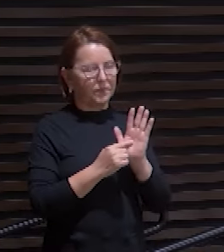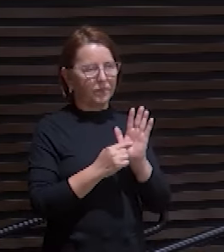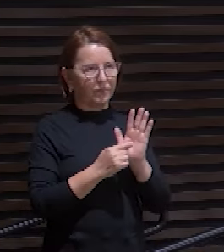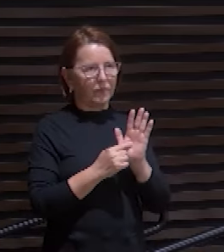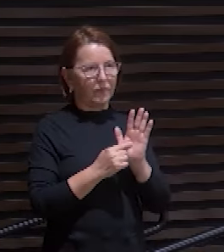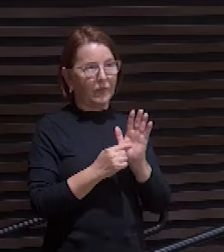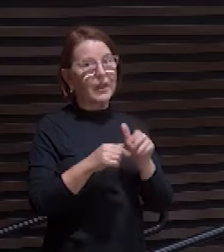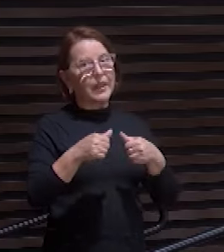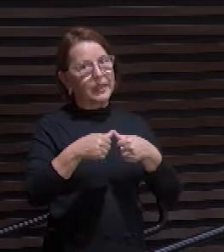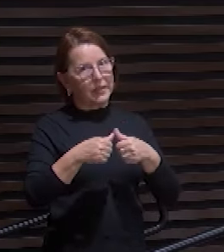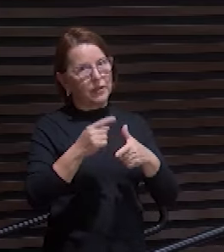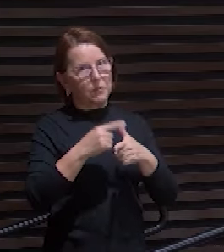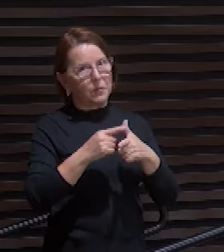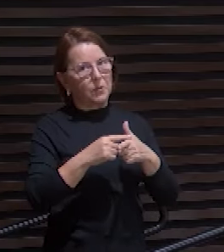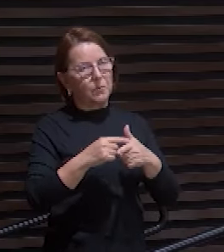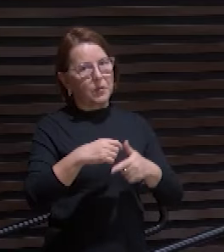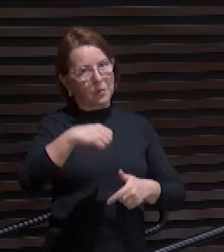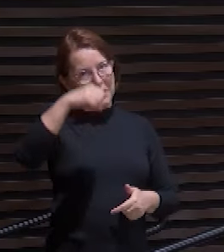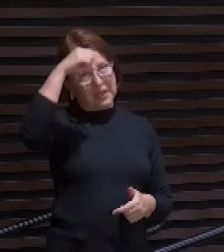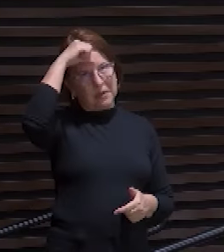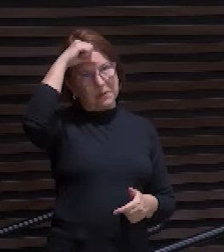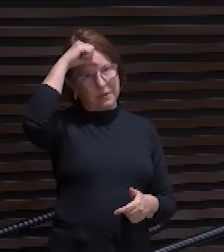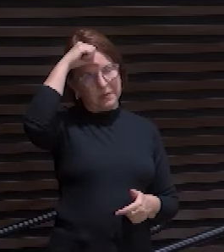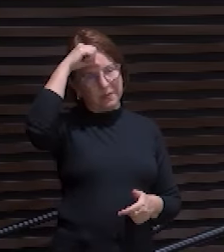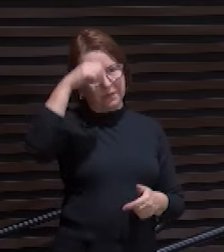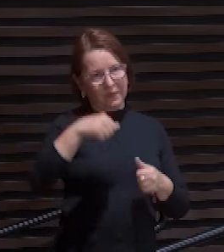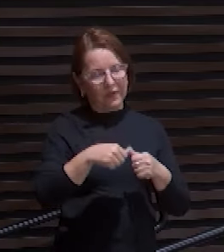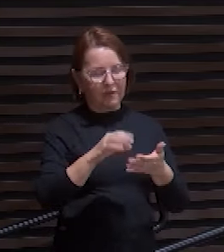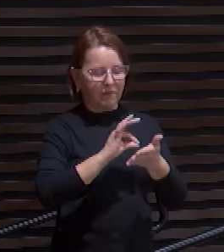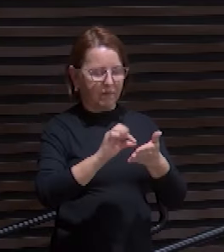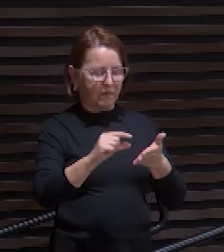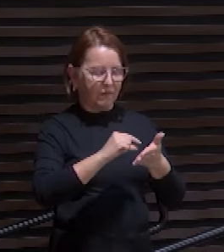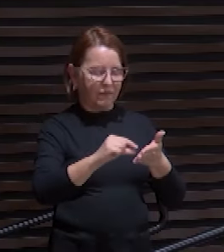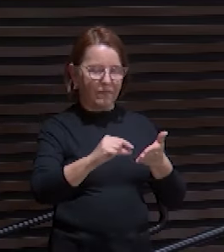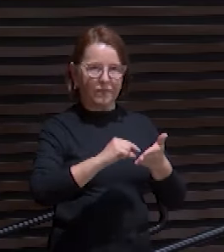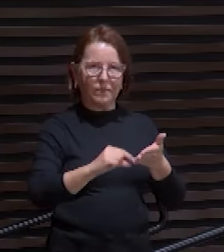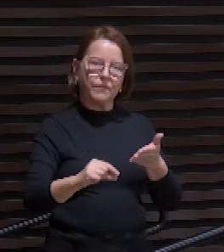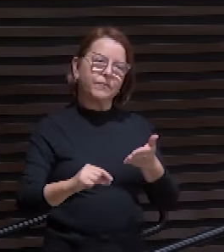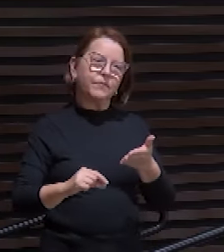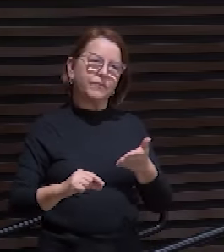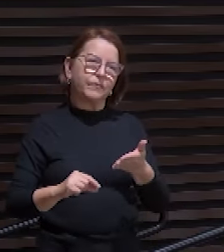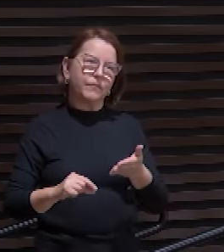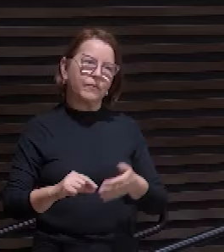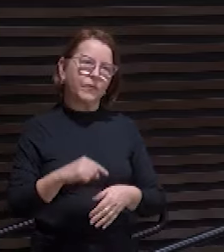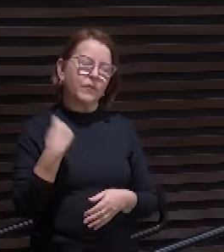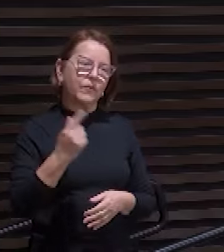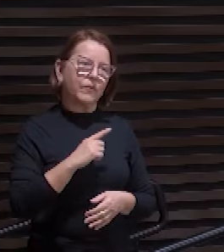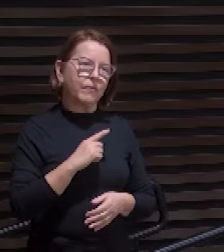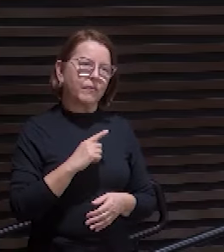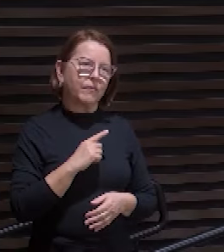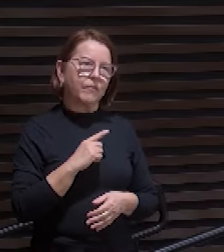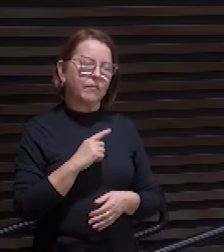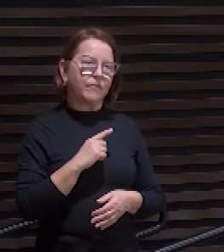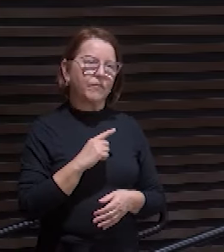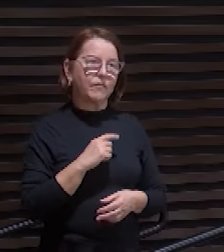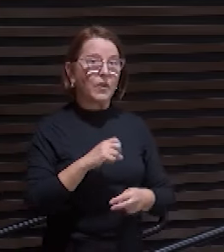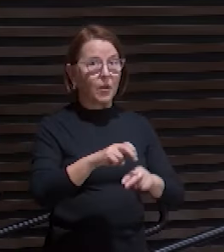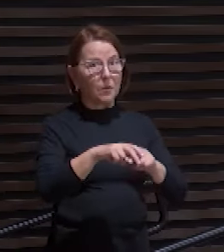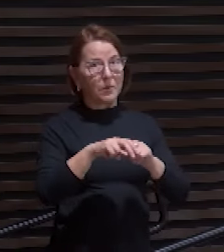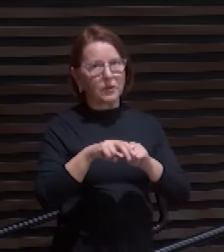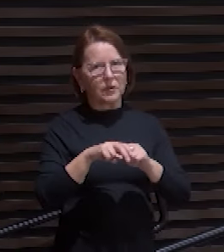desse problema da depressão. Esses versos aqui, meus queridos, nós temos aqui a causa